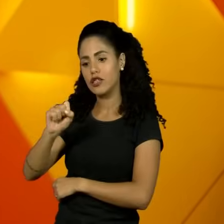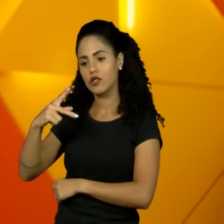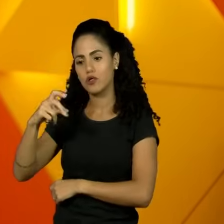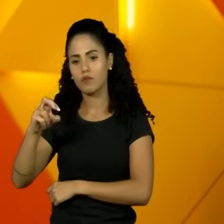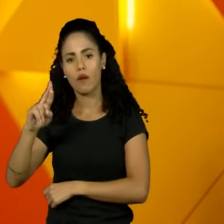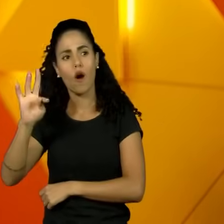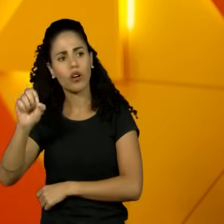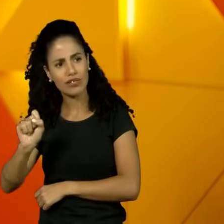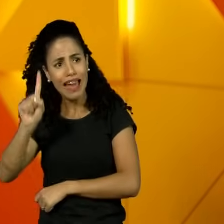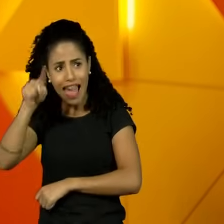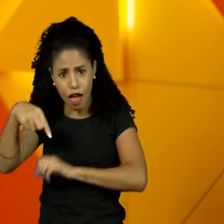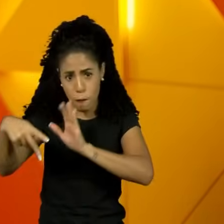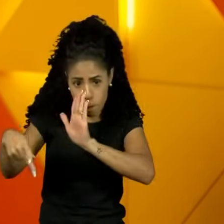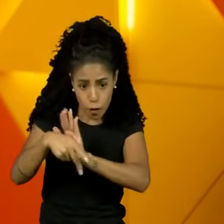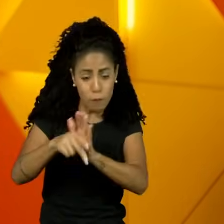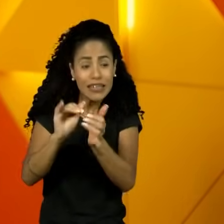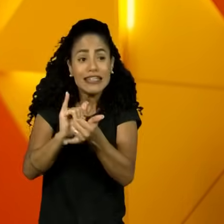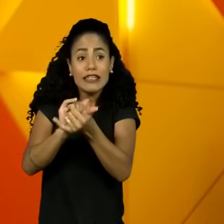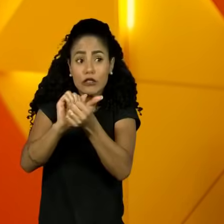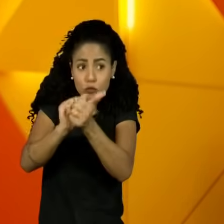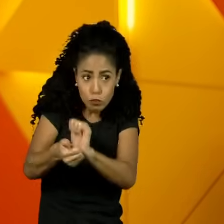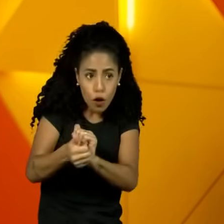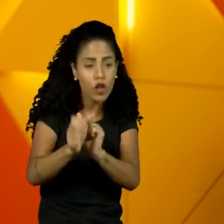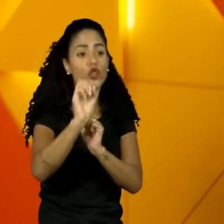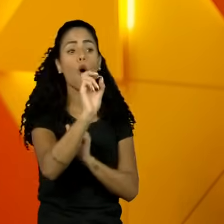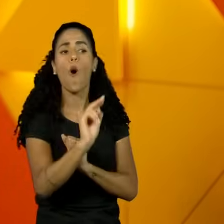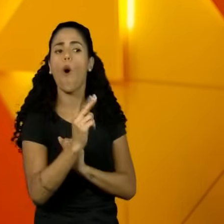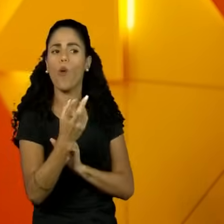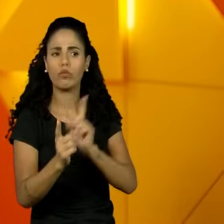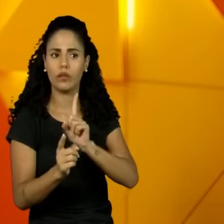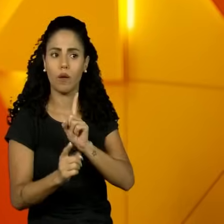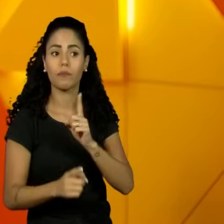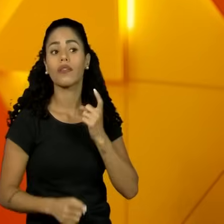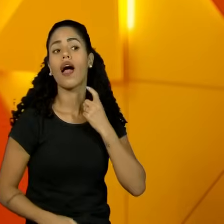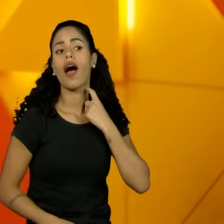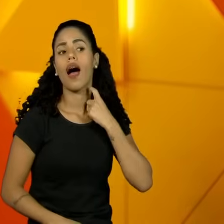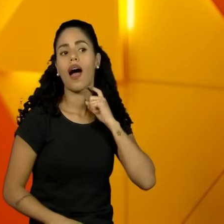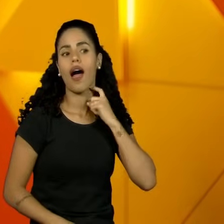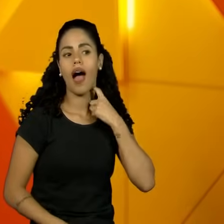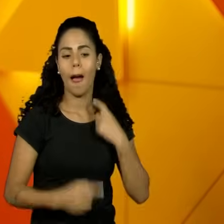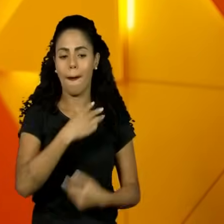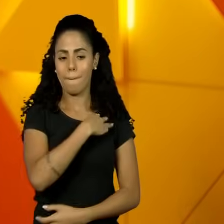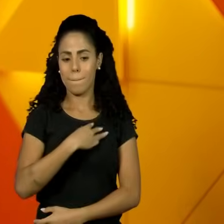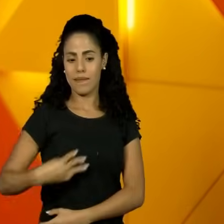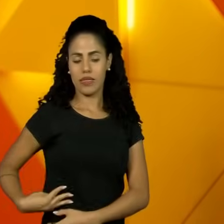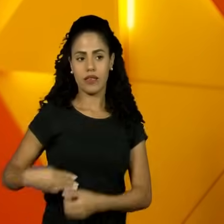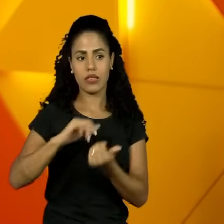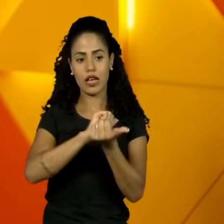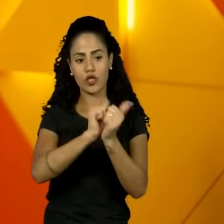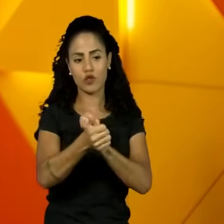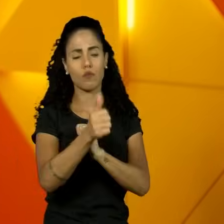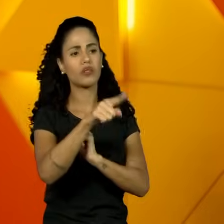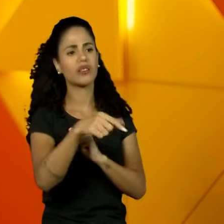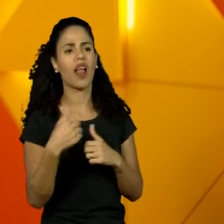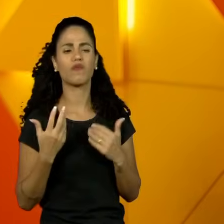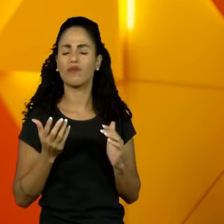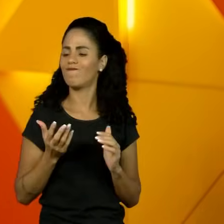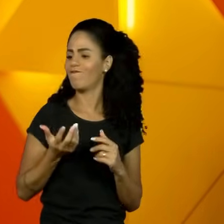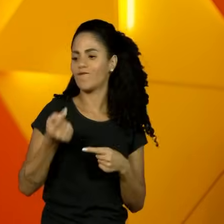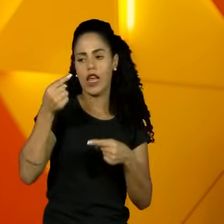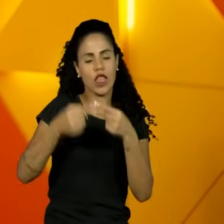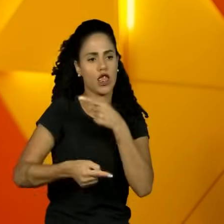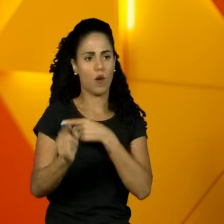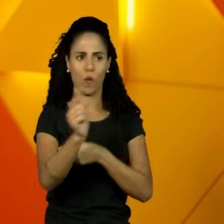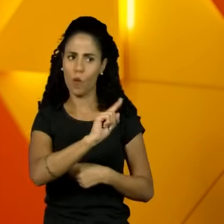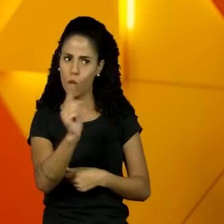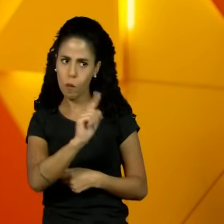não uma prática esportiva? Porque a Ana disse ali no início do mandato dela que ela não considerava